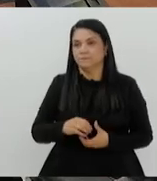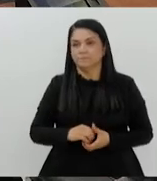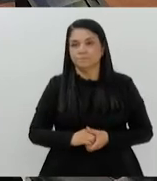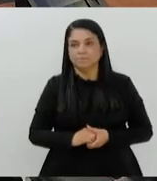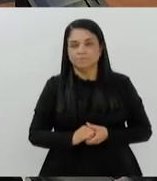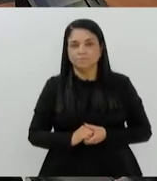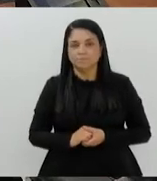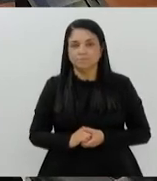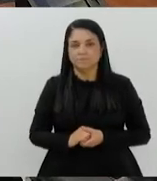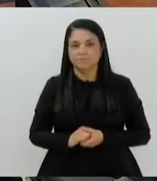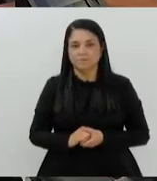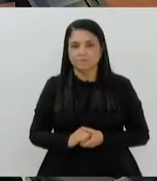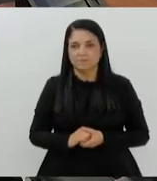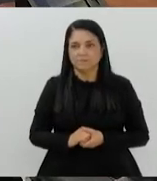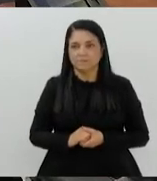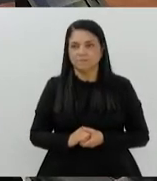não é